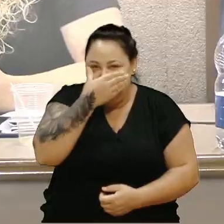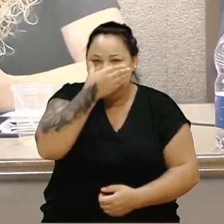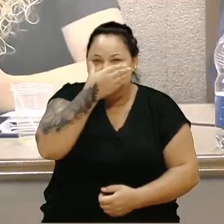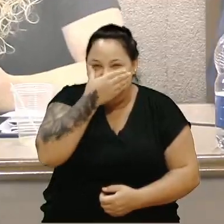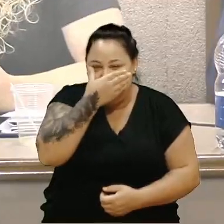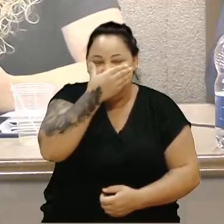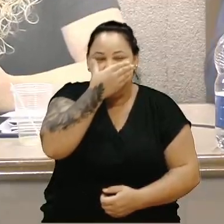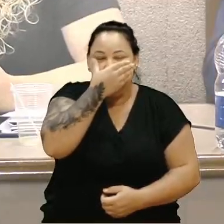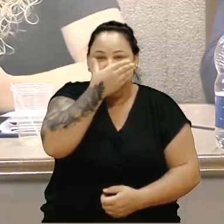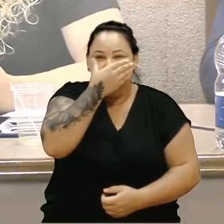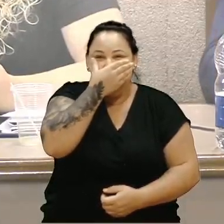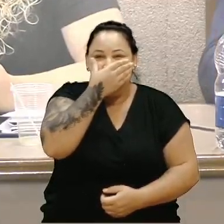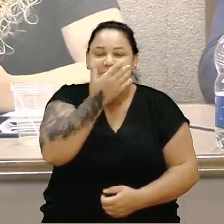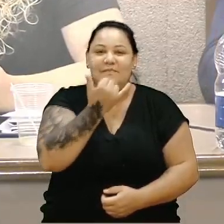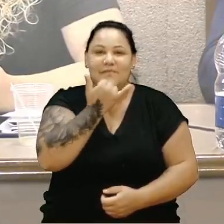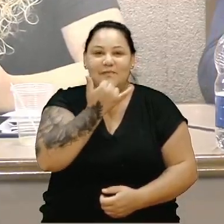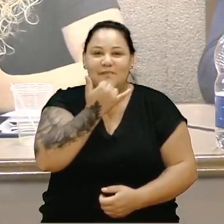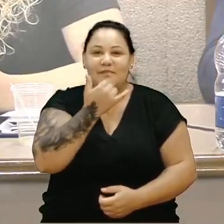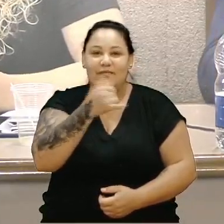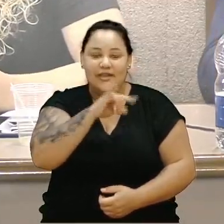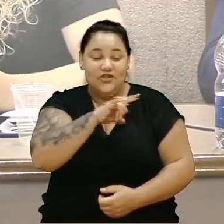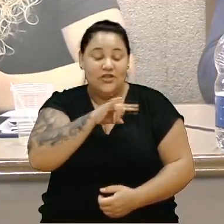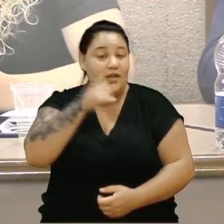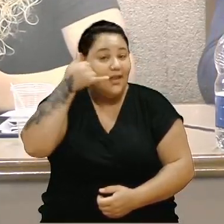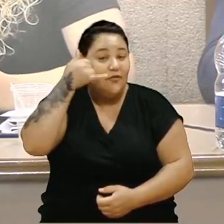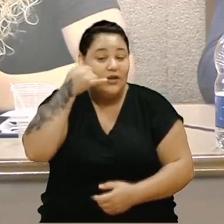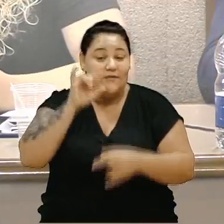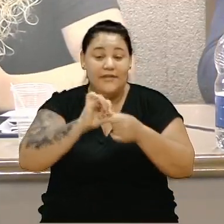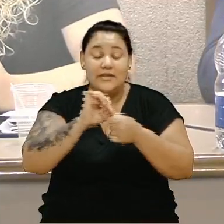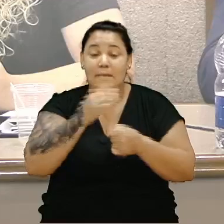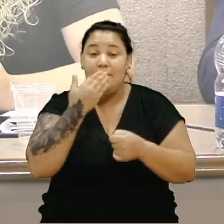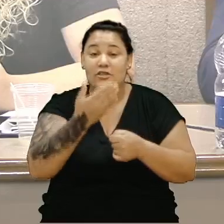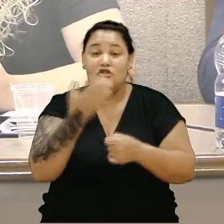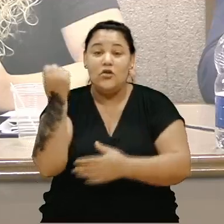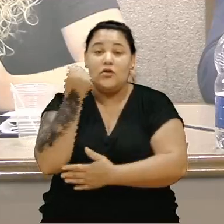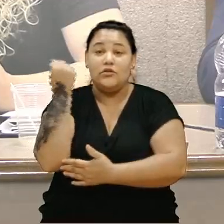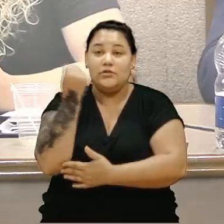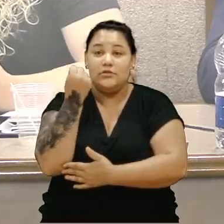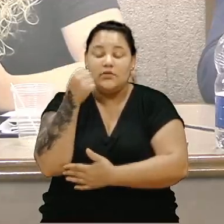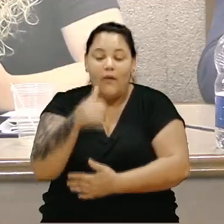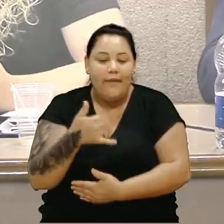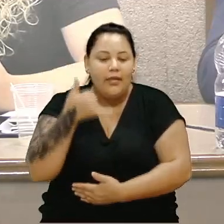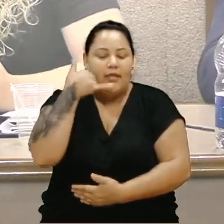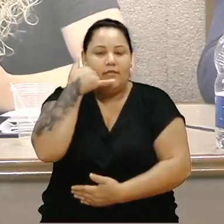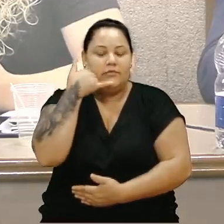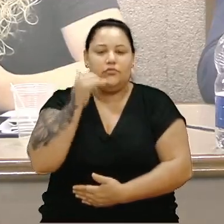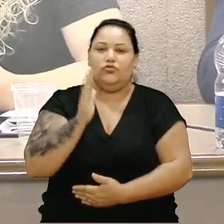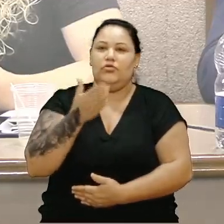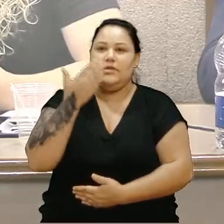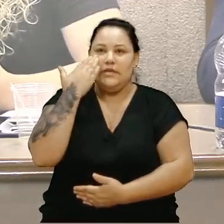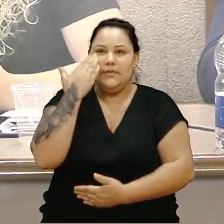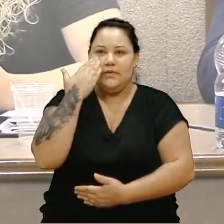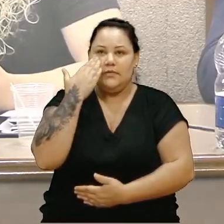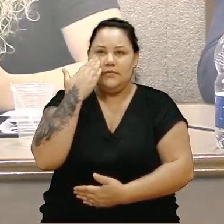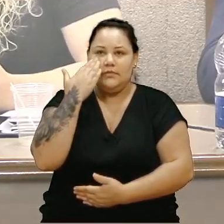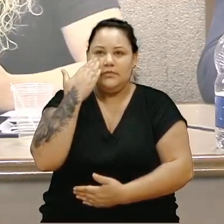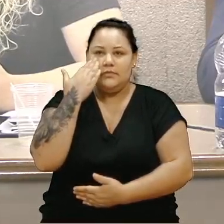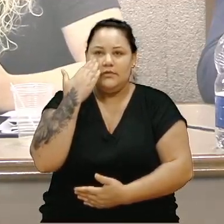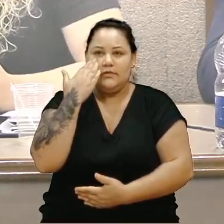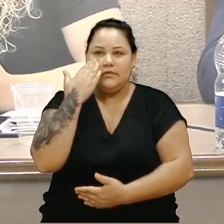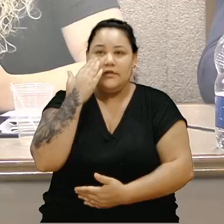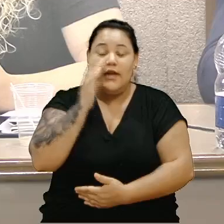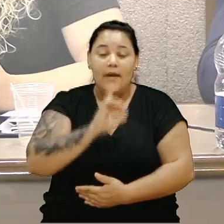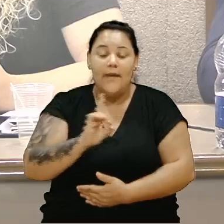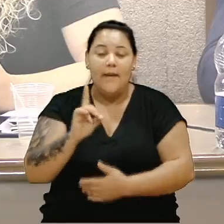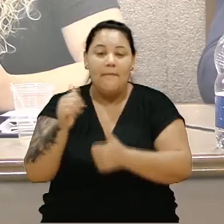telefonista lá, né, que fazia os despachos das ocorrências, tocava o telefone, eu já colocava, me postava na porta lá,